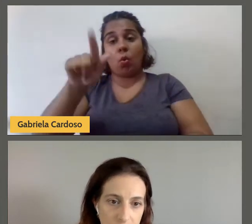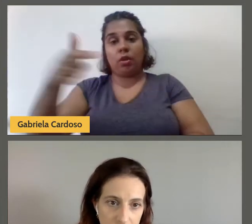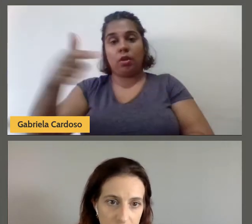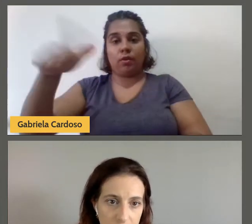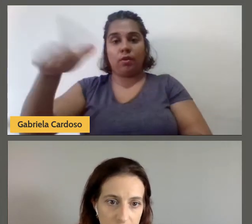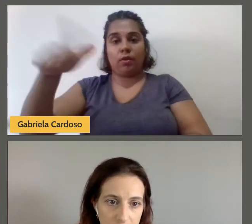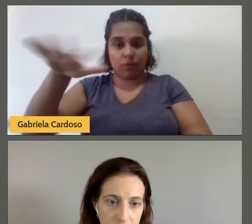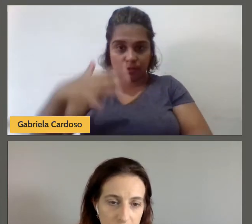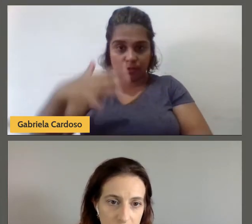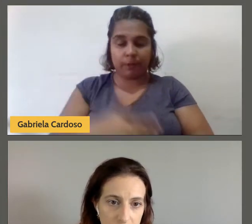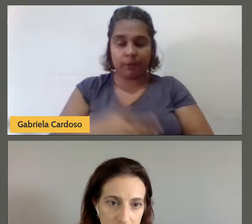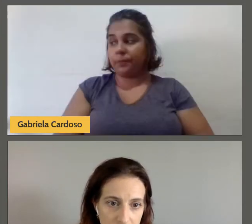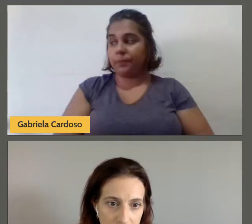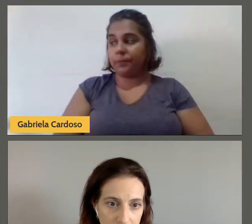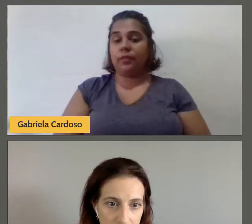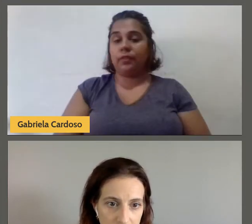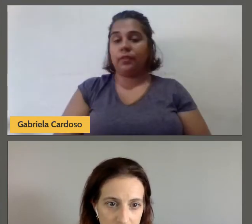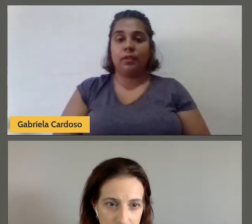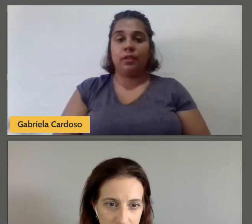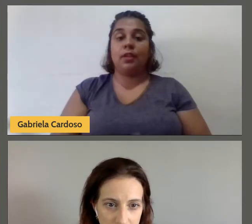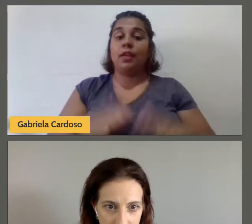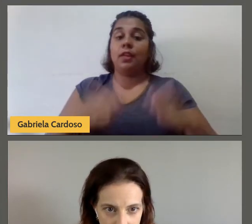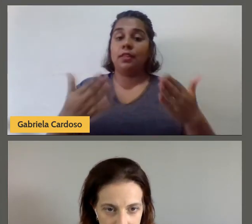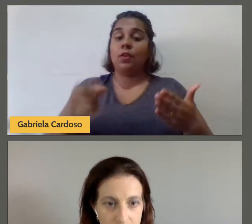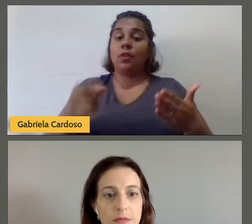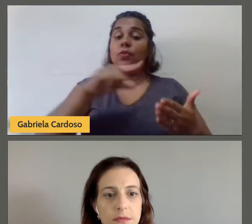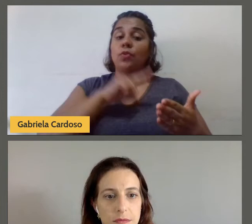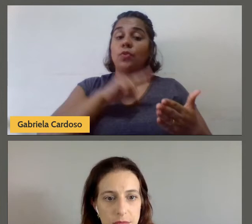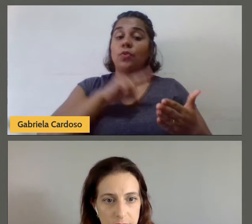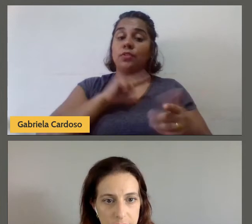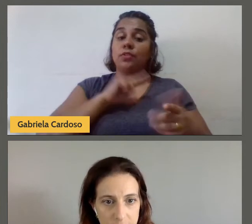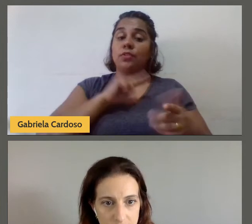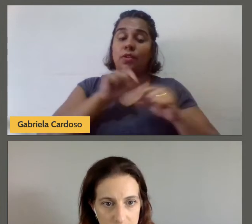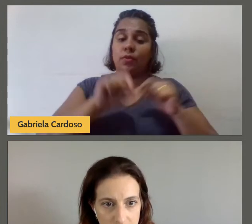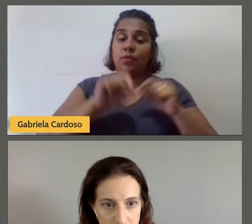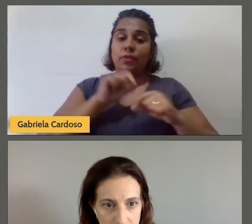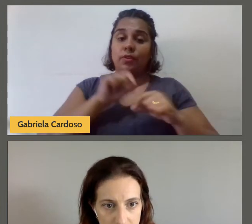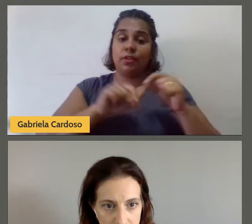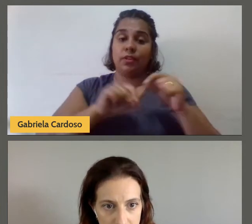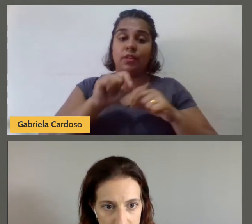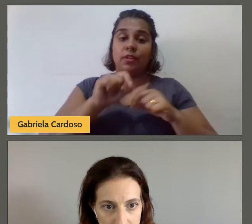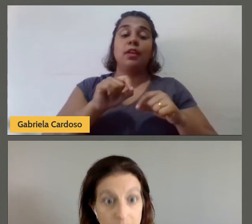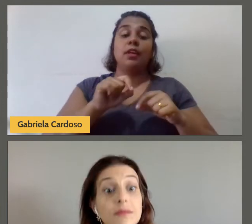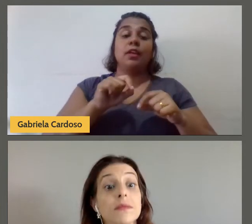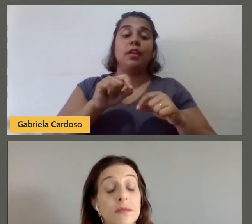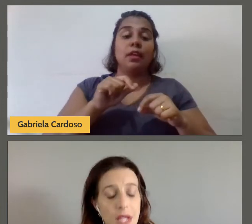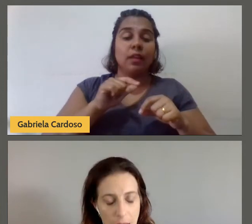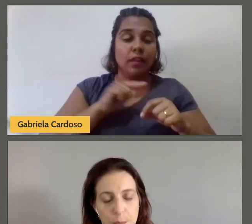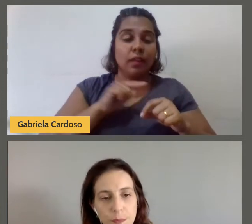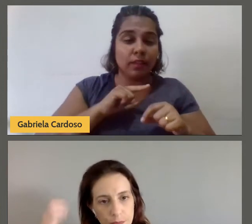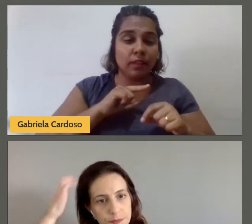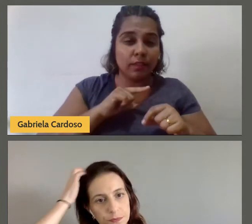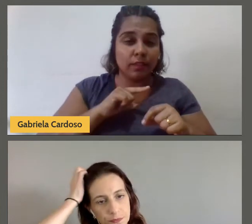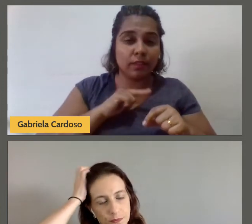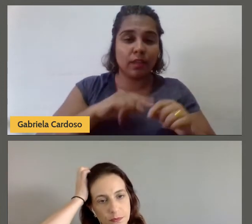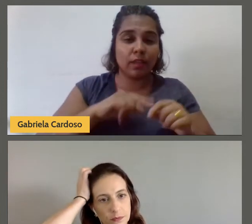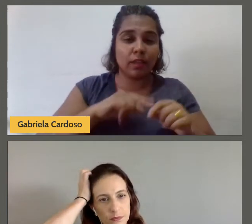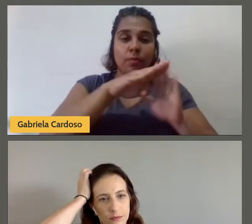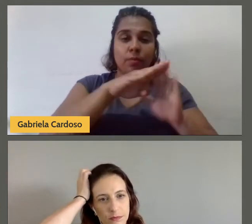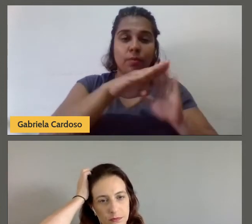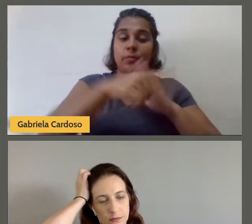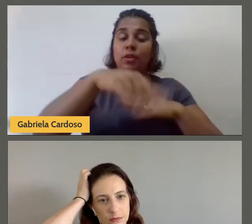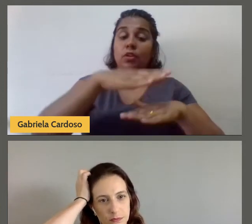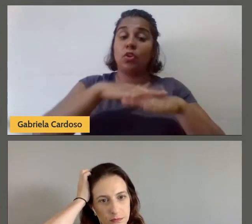Migraflix, basicamente, o programa que a gente tem mais relacionado à integração familiar, ele é o programa do Meu Amigo Refugiado, onde a gente faz essa conexão, né, com as